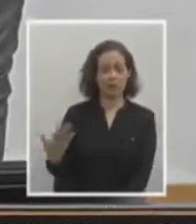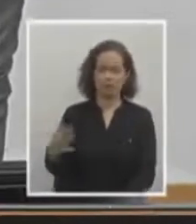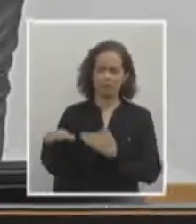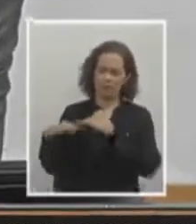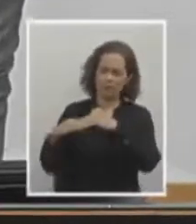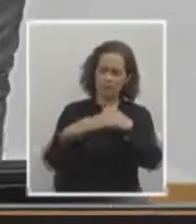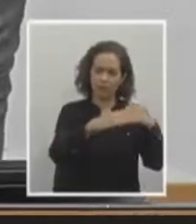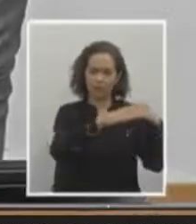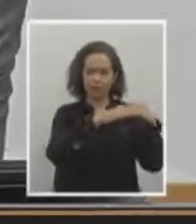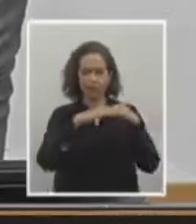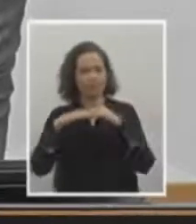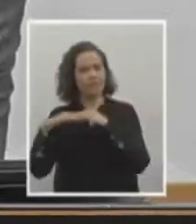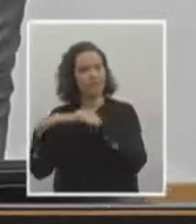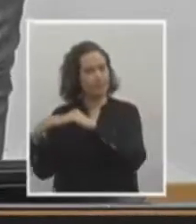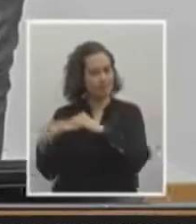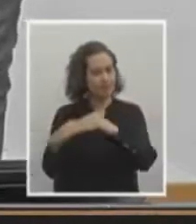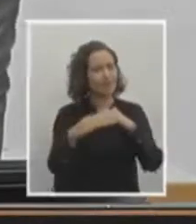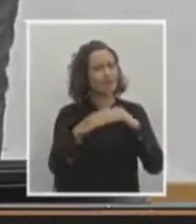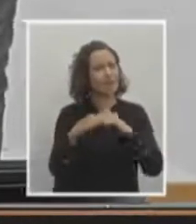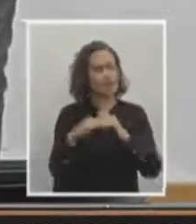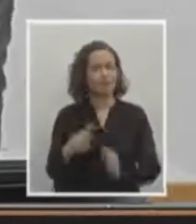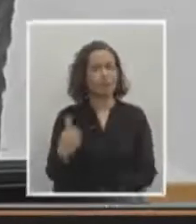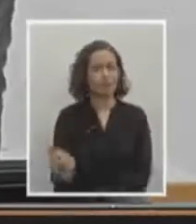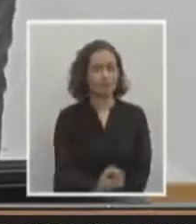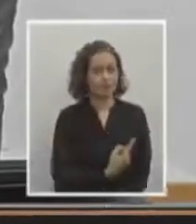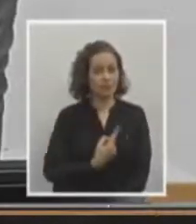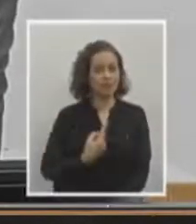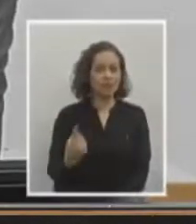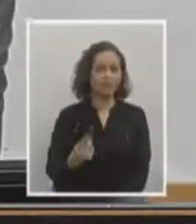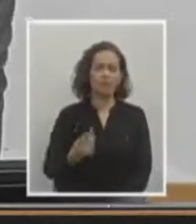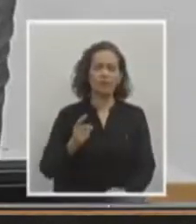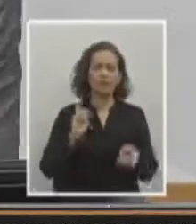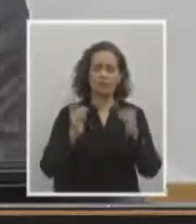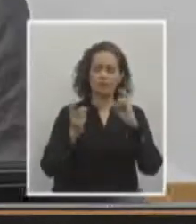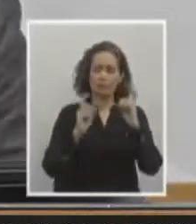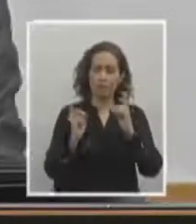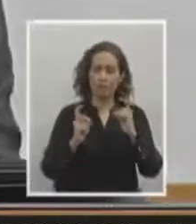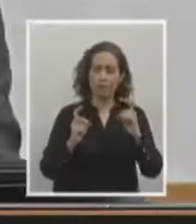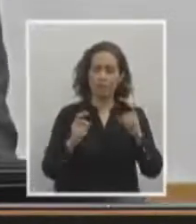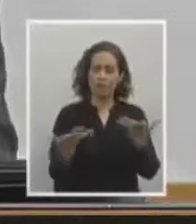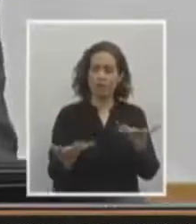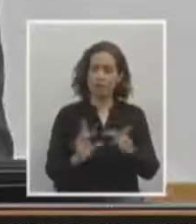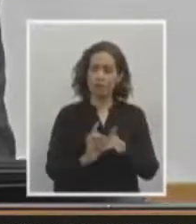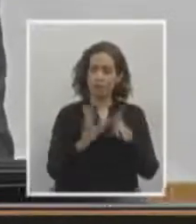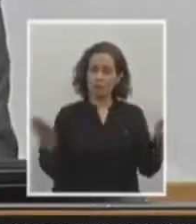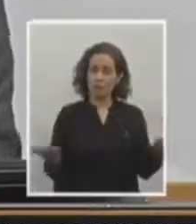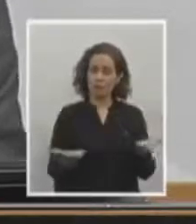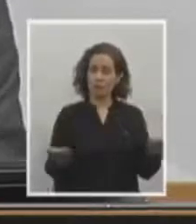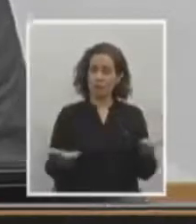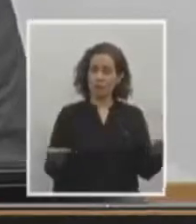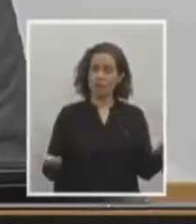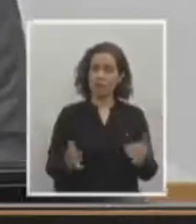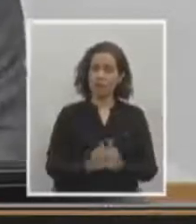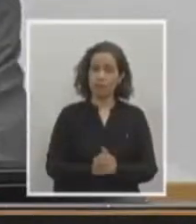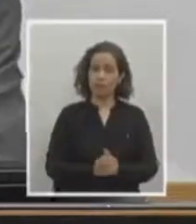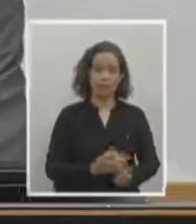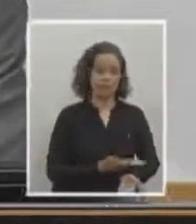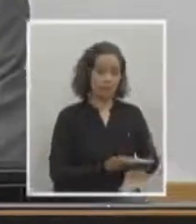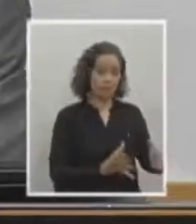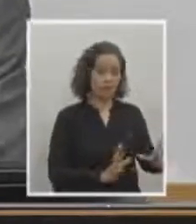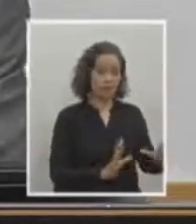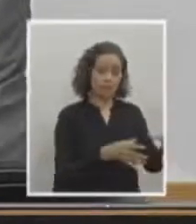igualdade, pela isonomia que nós estamos fazendo essa audiência, dando voz aos efetivos. Então, eu